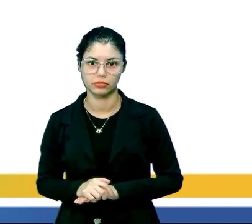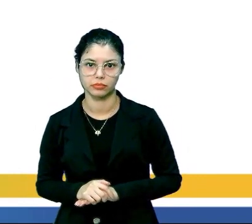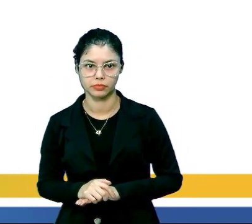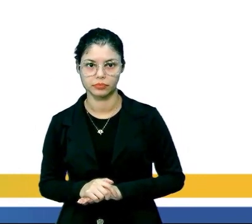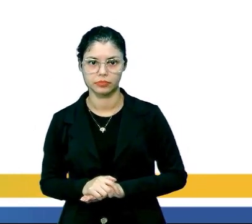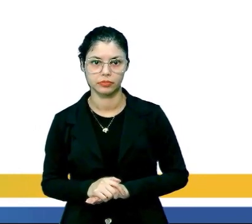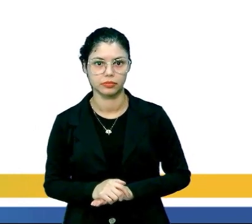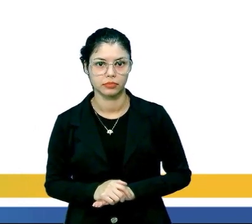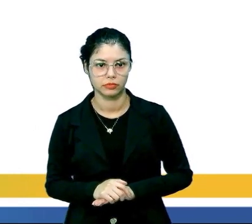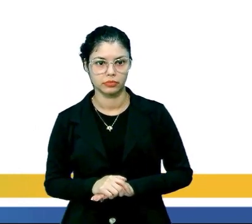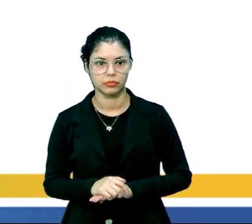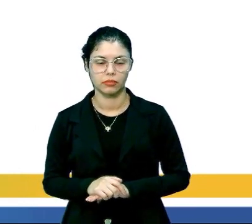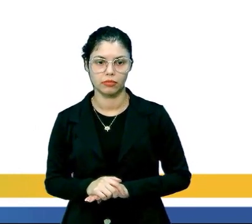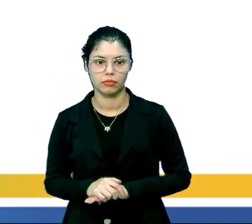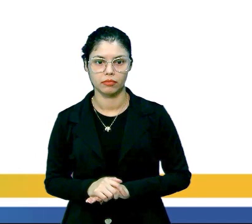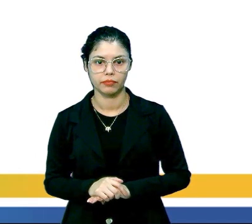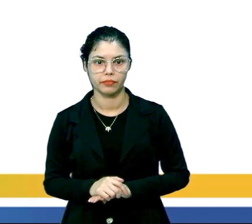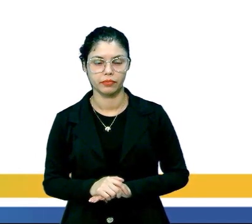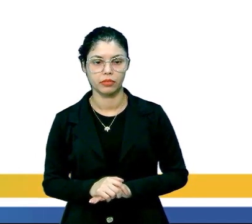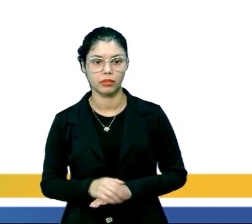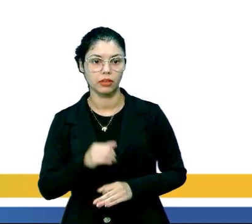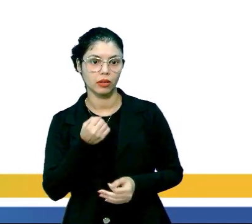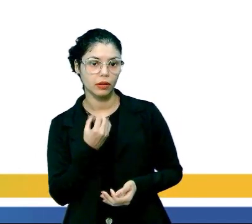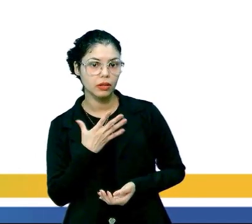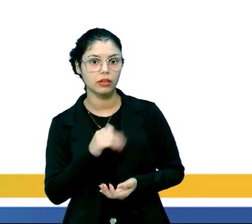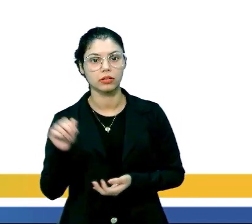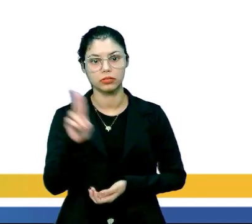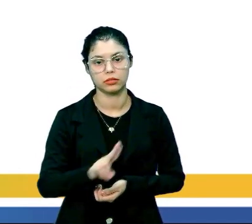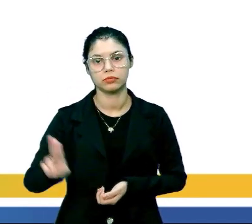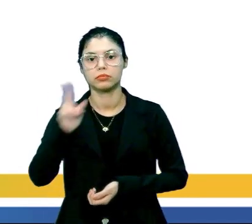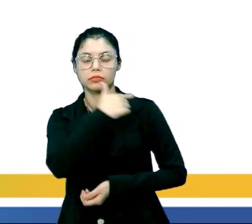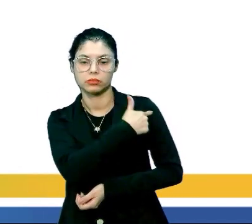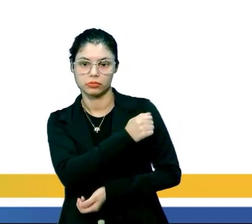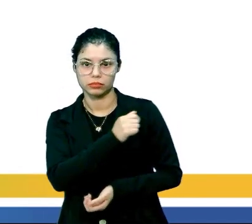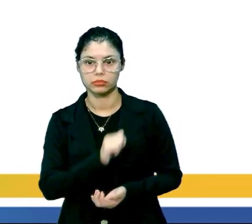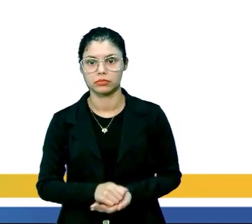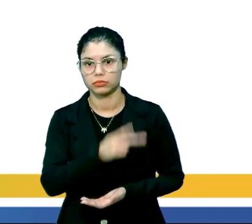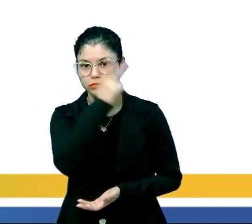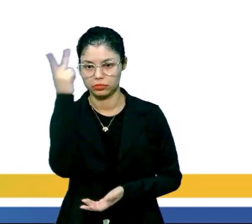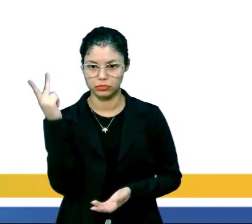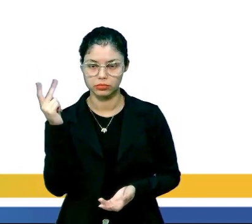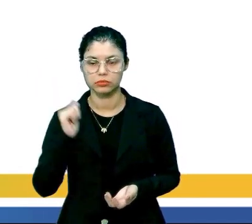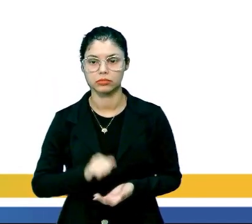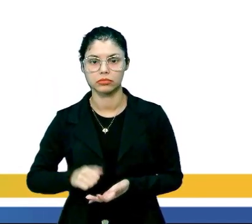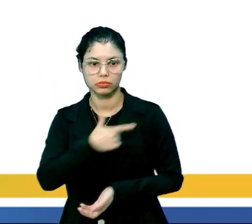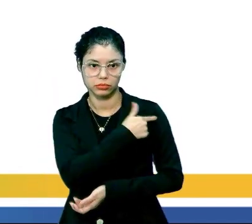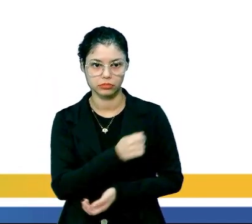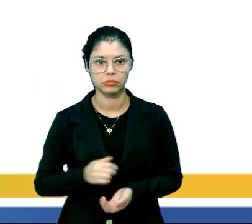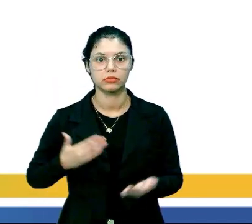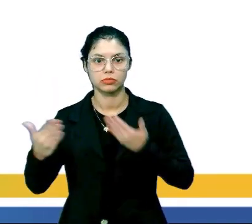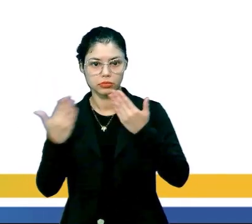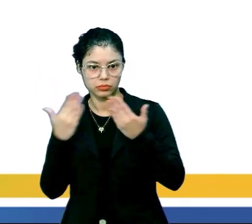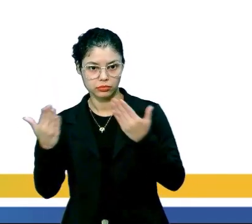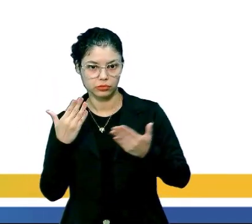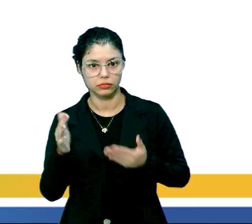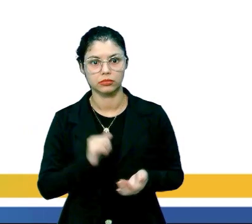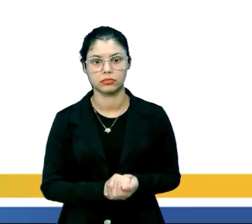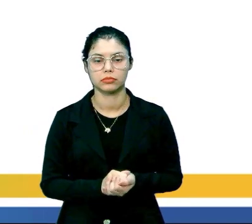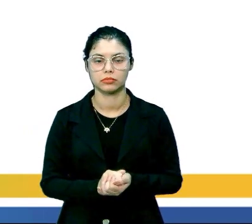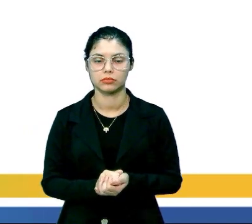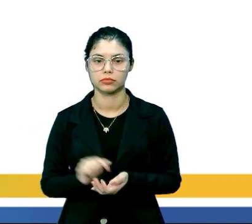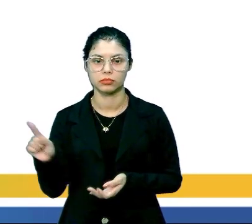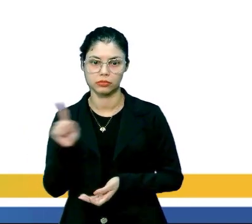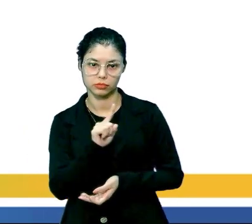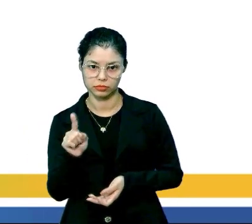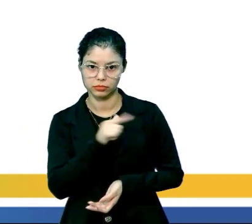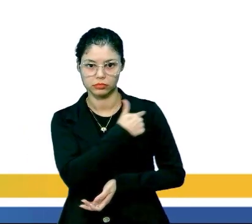vacinadas. Olha só o que a minha questão quer. O benefício da utilização dessa vacina é que pessoas vacinadas, em